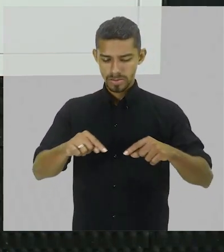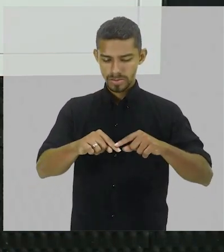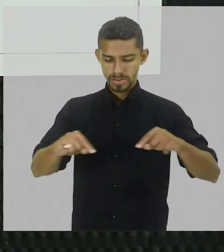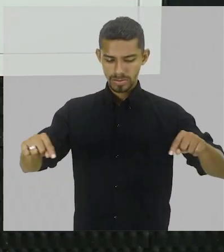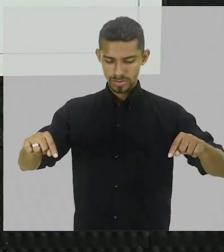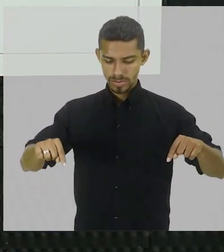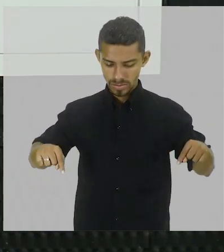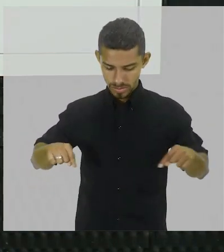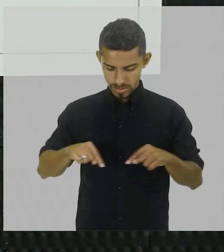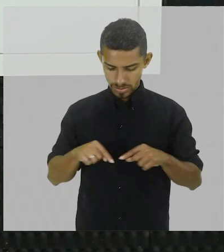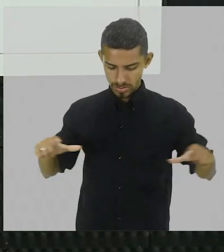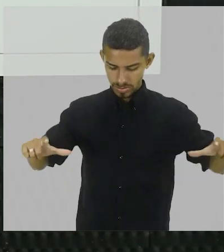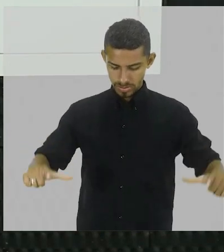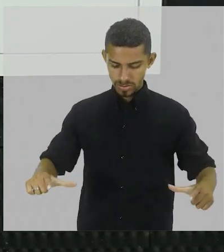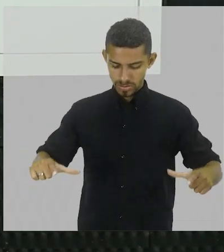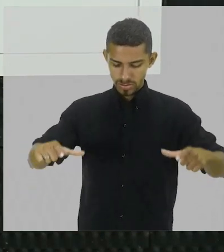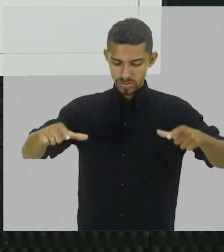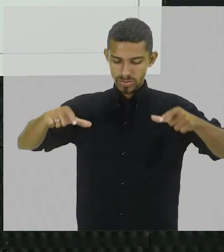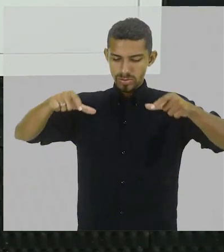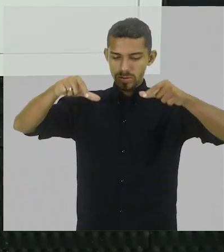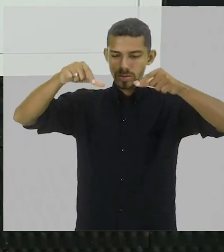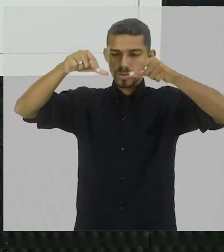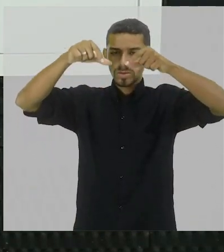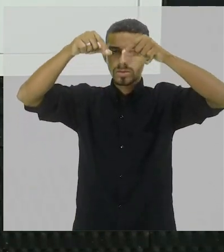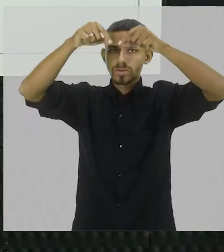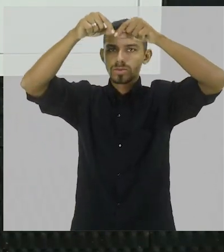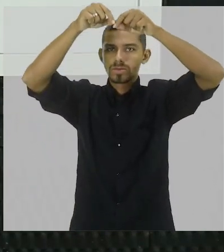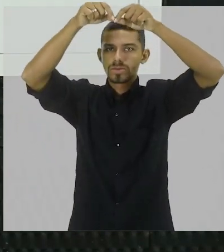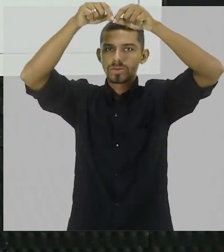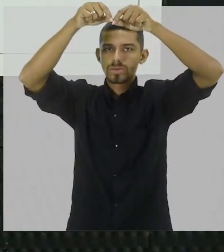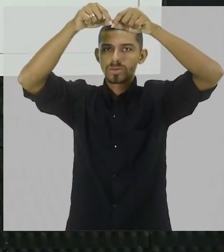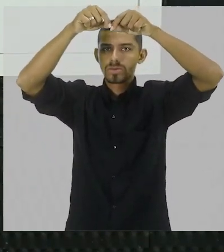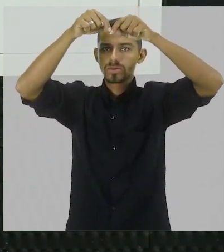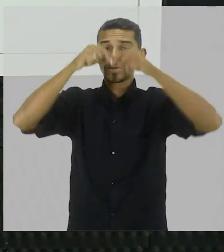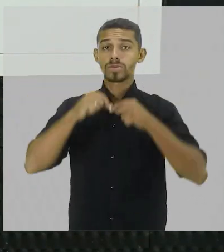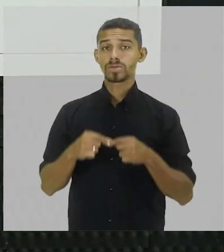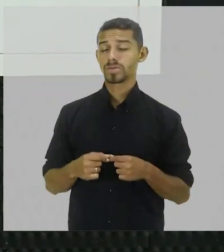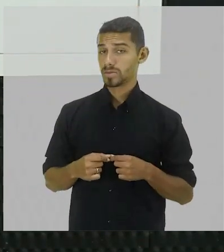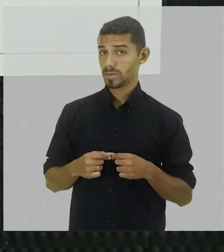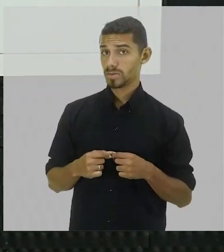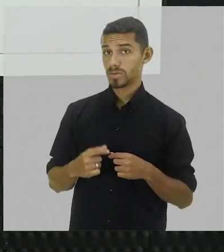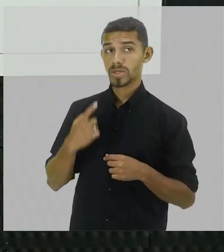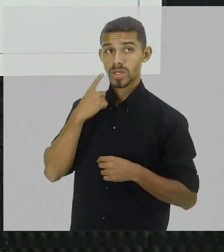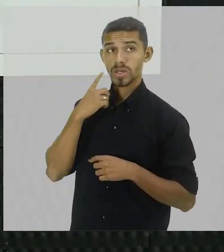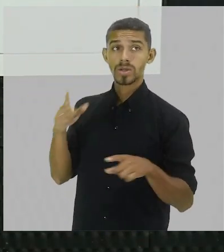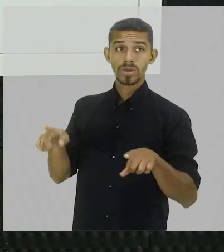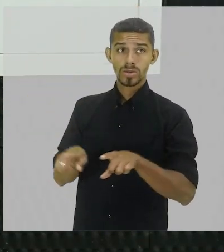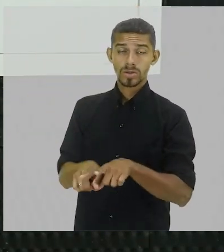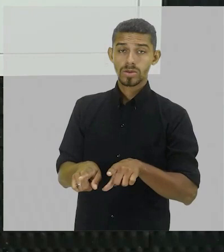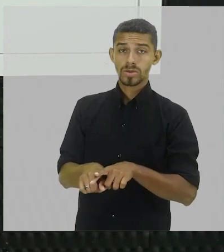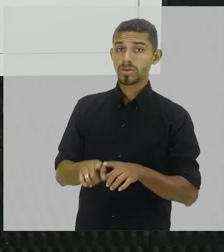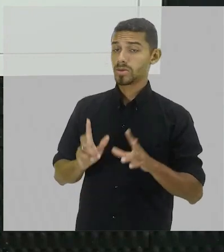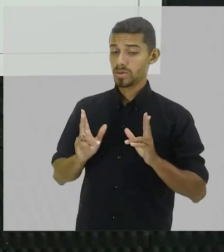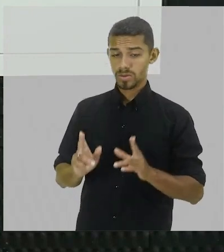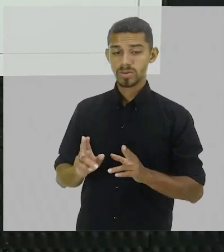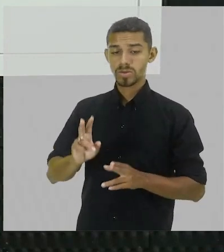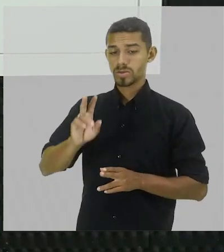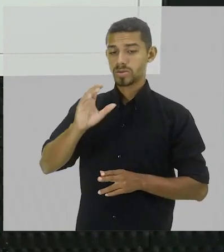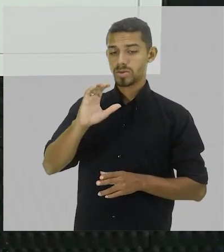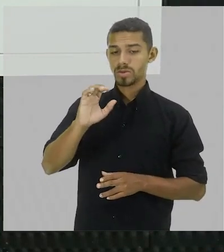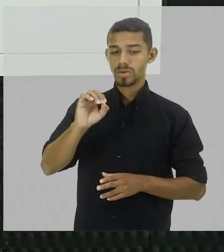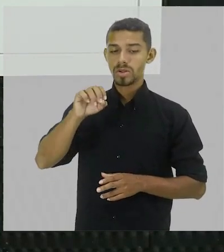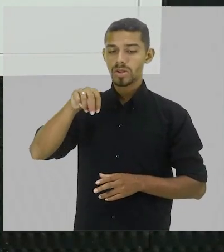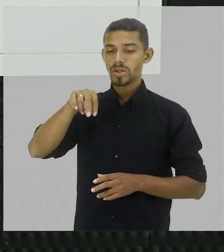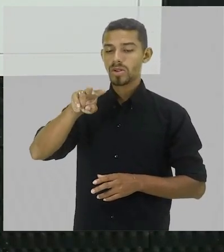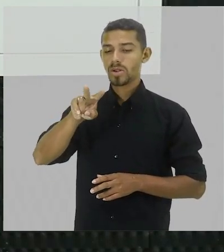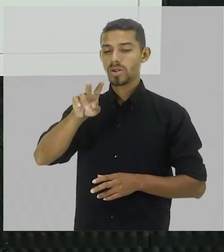circunferência, que é base do cone. Então, a figura está inscrita, ó. E eles convergem também para o mesmo ponto. Então, eu fiz o desenho